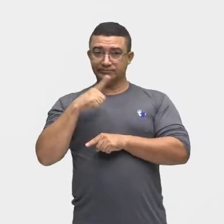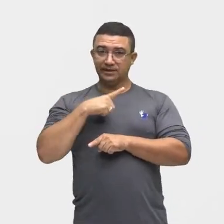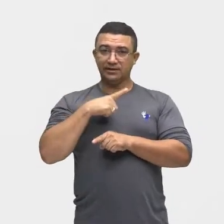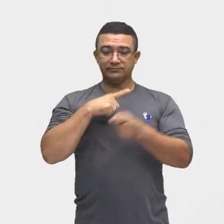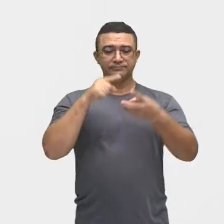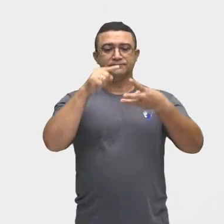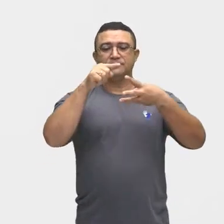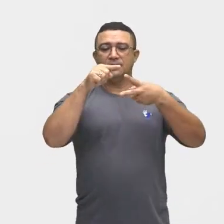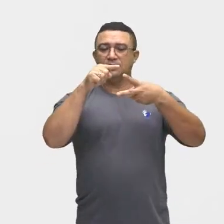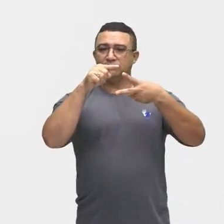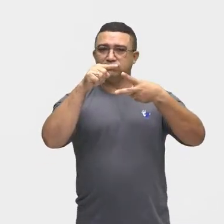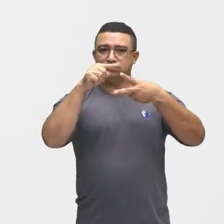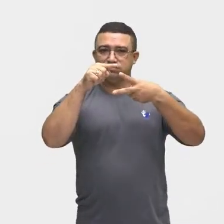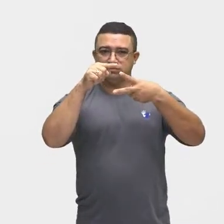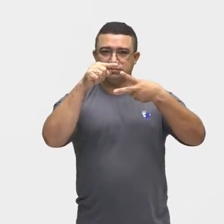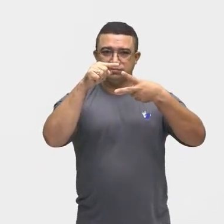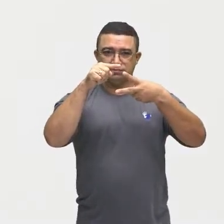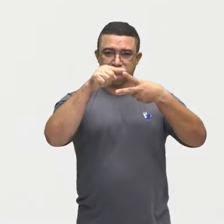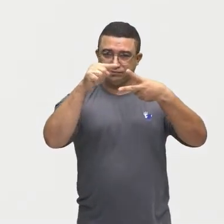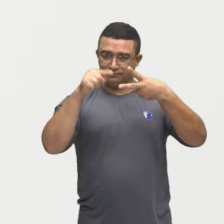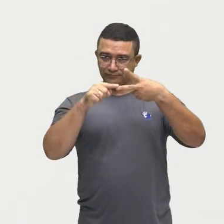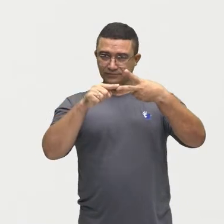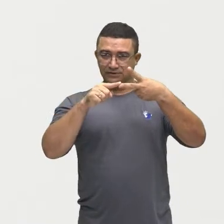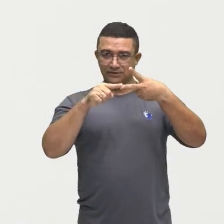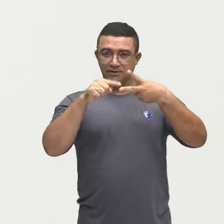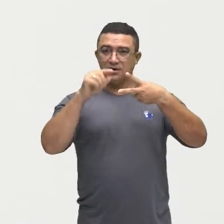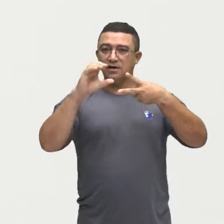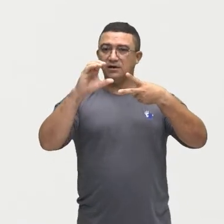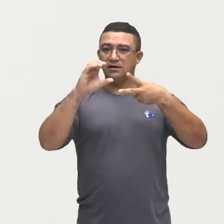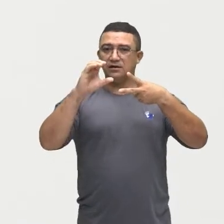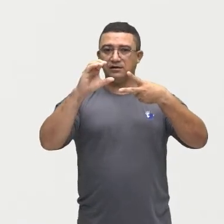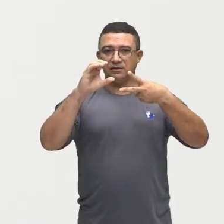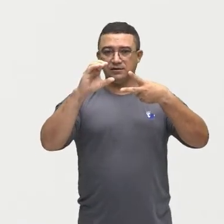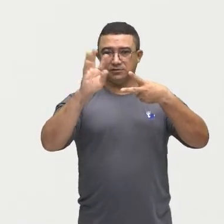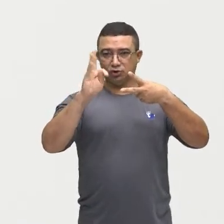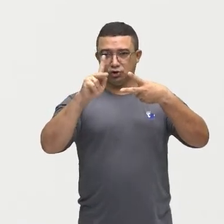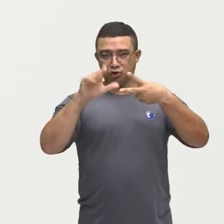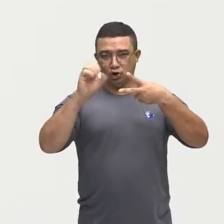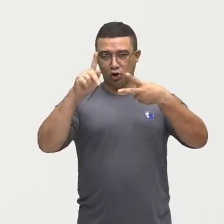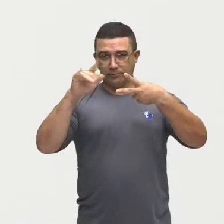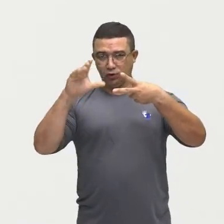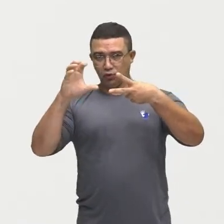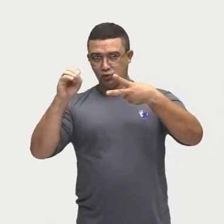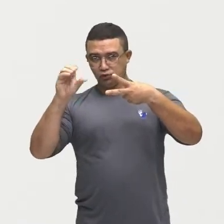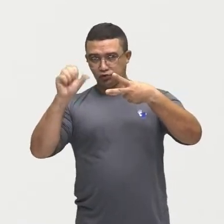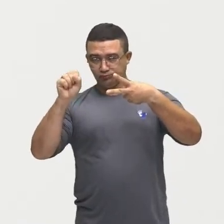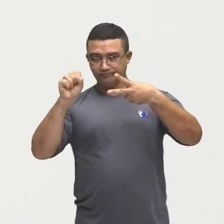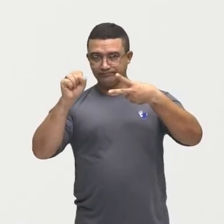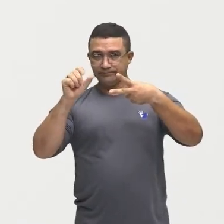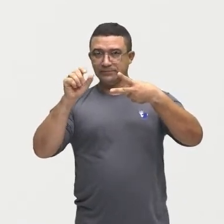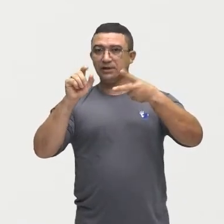pode observar na imagem ao lado. Então, aqui a gente tem no hemisfério